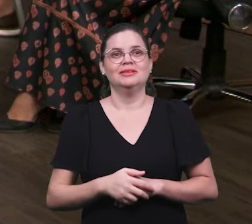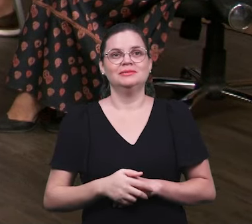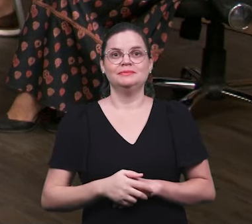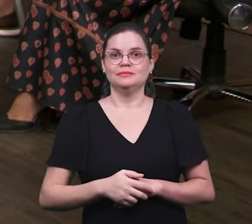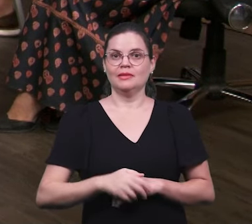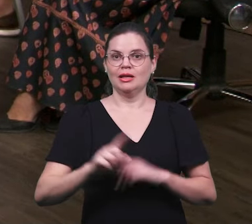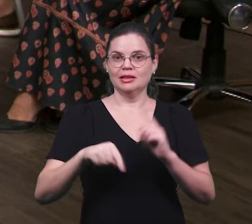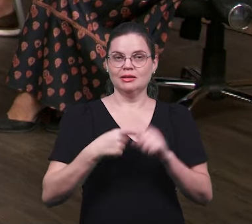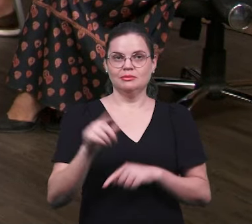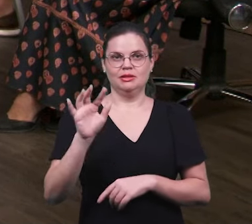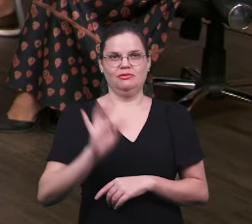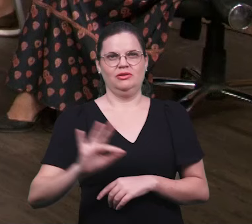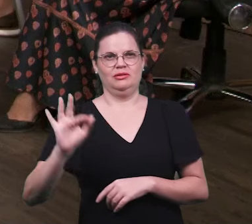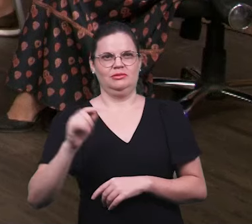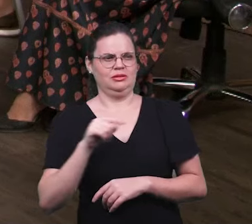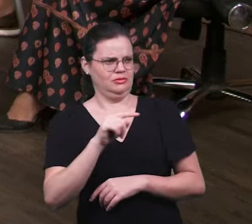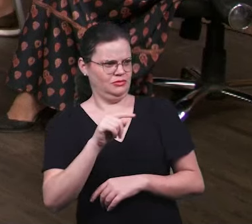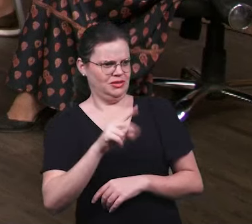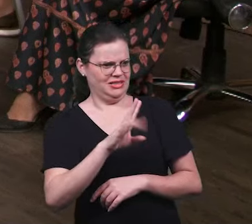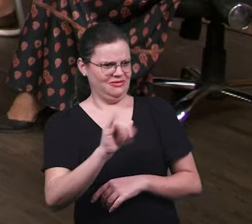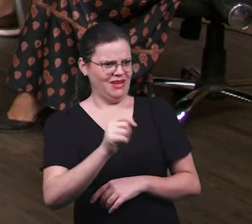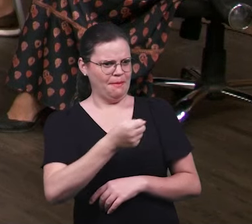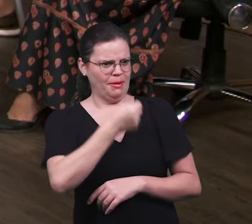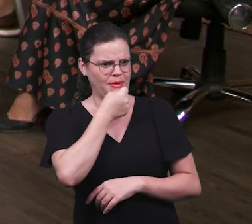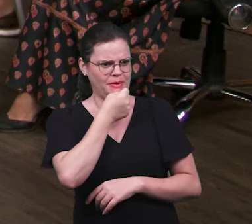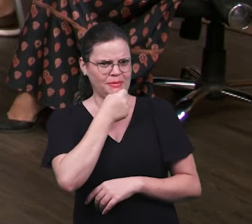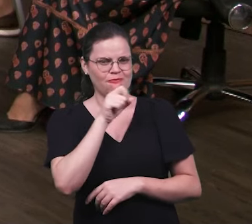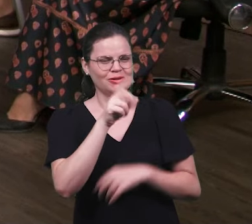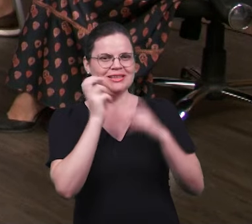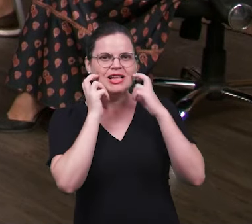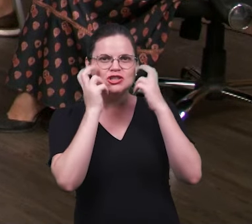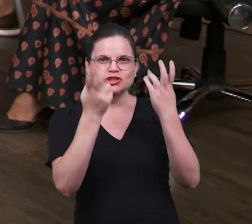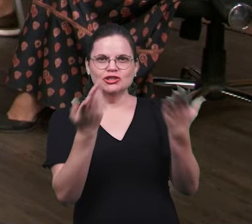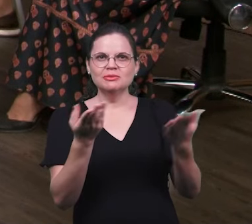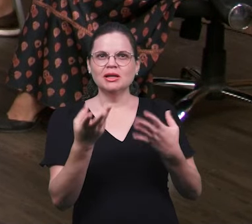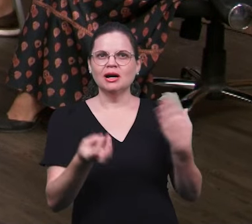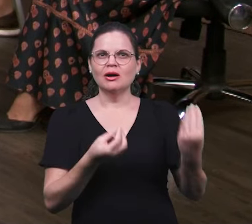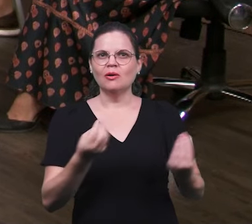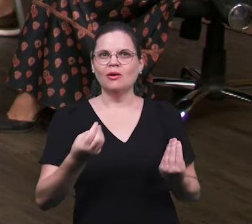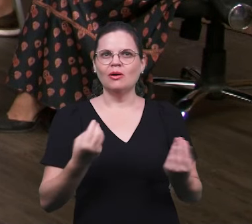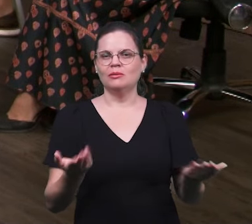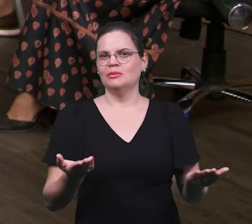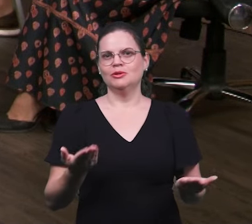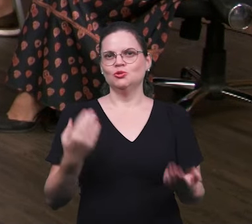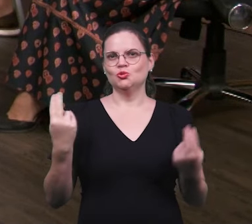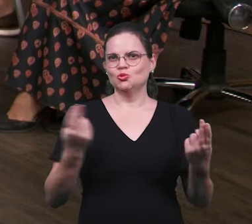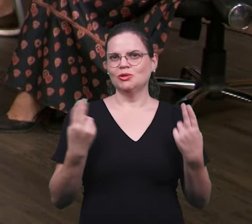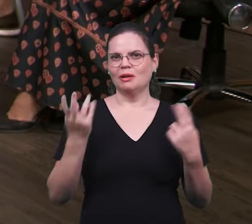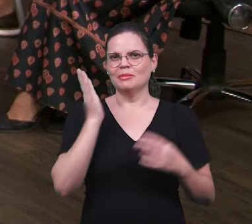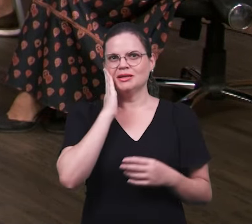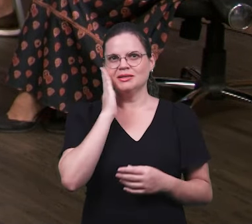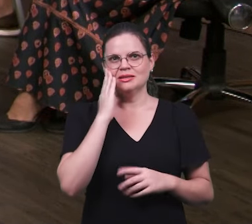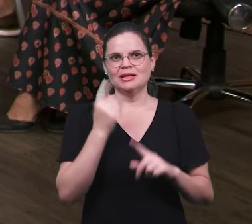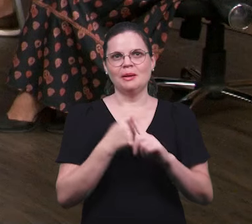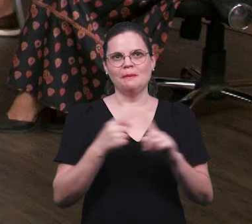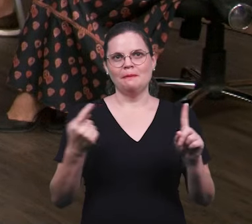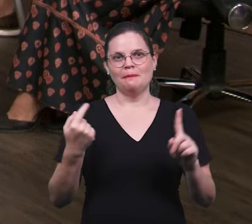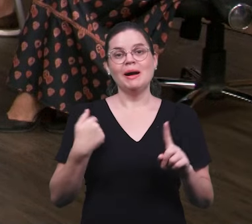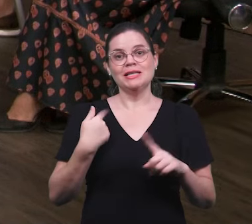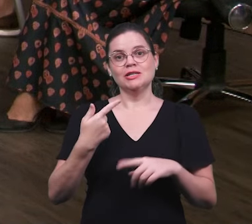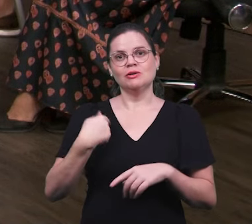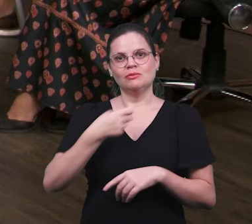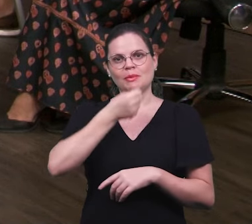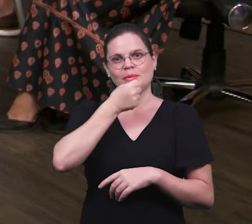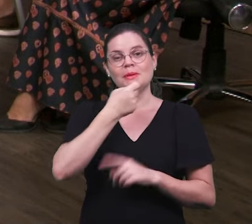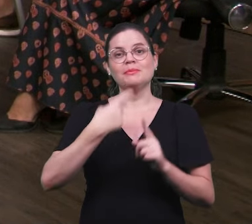na faculdade, todo mundo ficou assim, mas como assim você vai fazer jornalismo? Uma pessoa tímida fazendo jornalismo, isso não tem cabimento. Só que eu fiz jornalismo